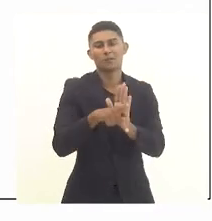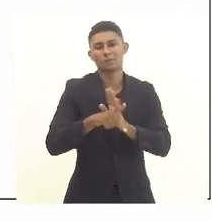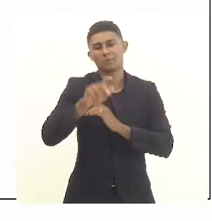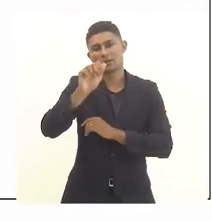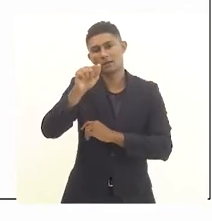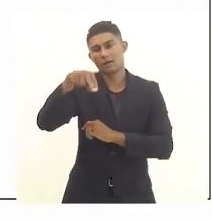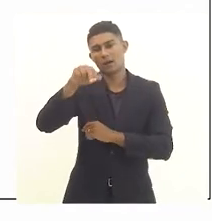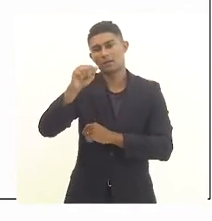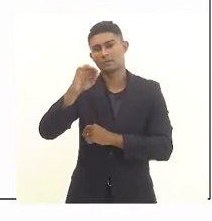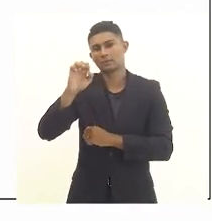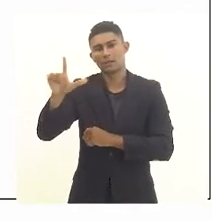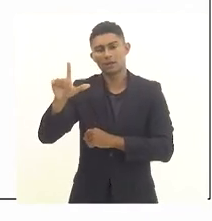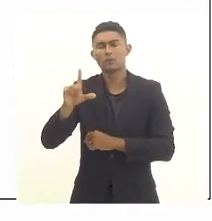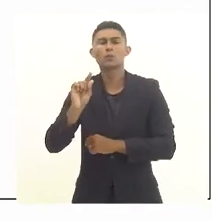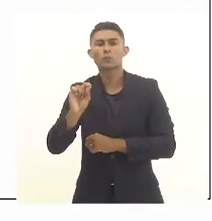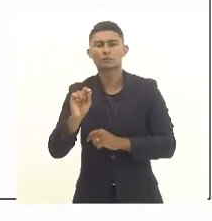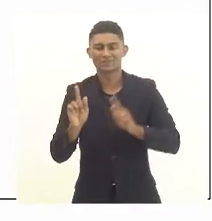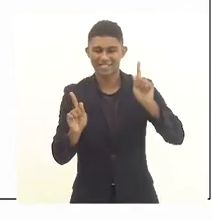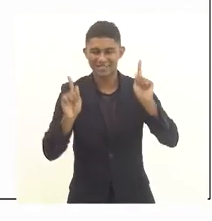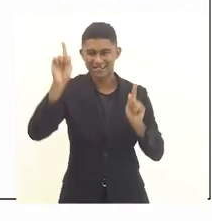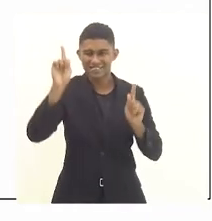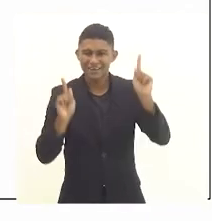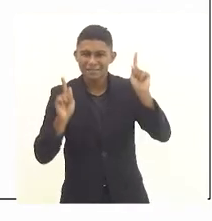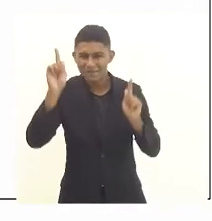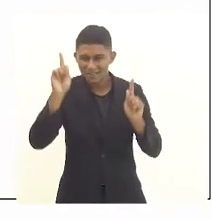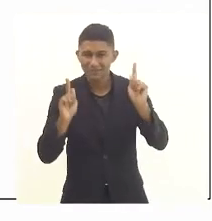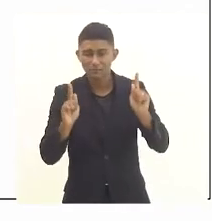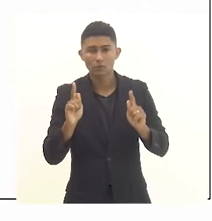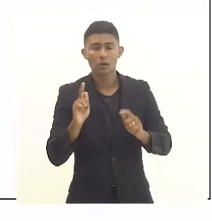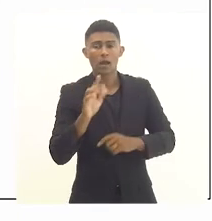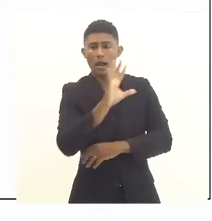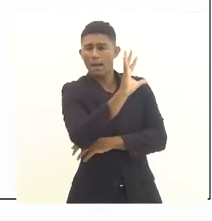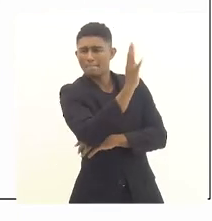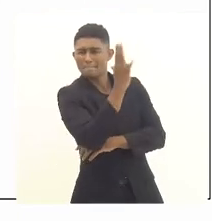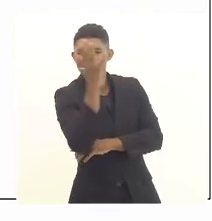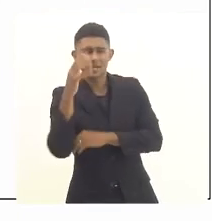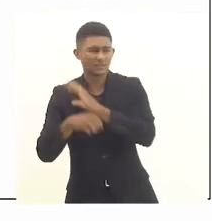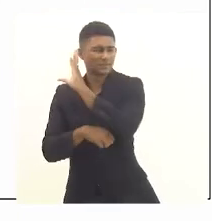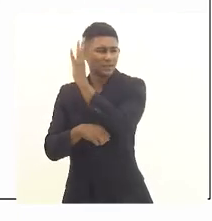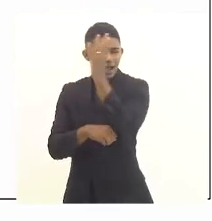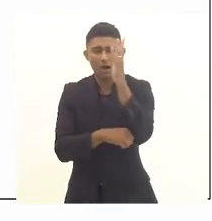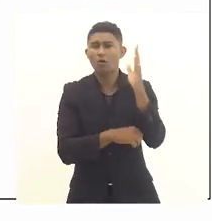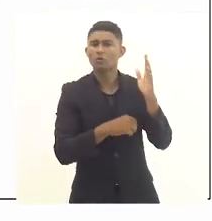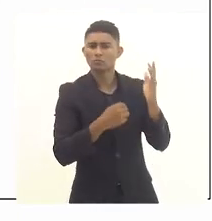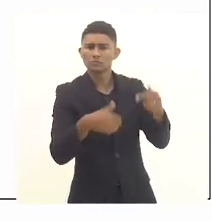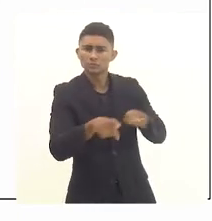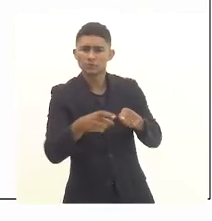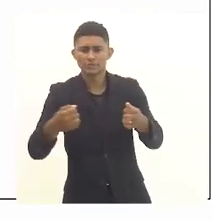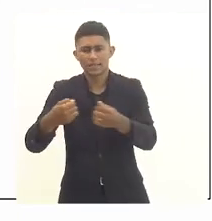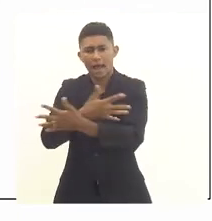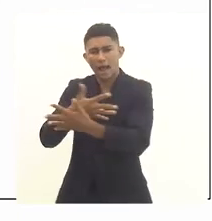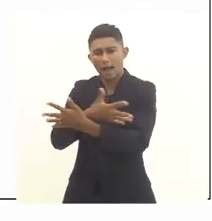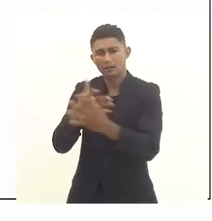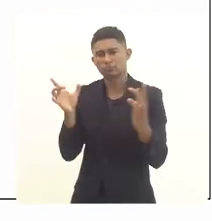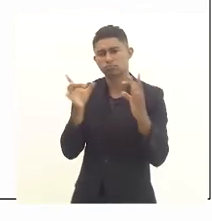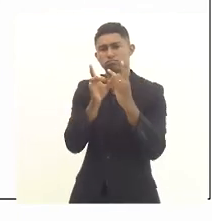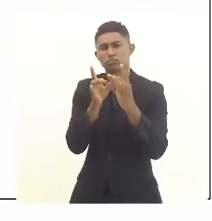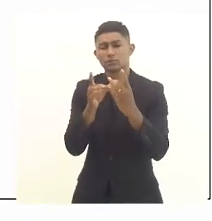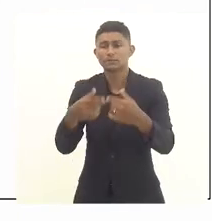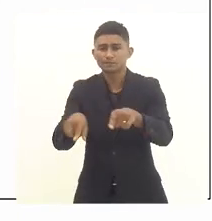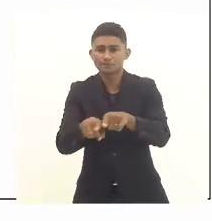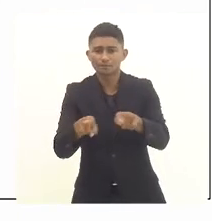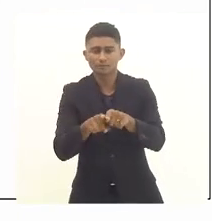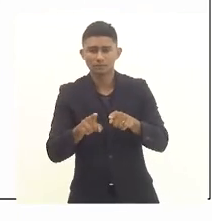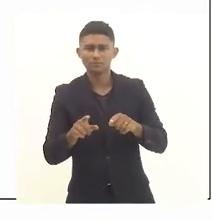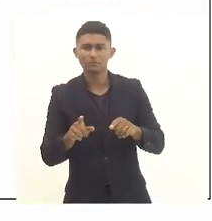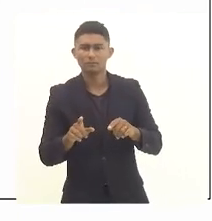cria um licenciamento integrado, urbanístico e ambiental integrado, e simplificado. uma ausência de licenciamento para